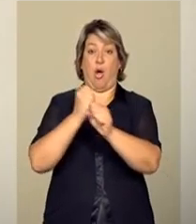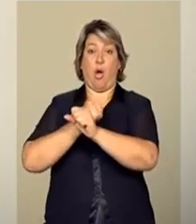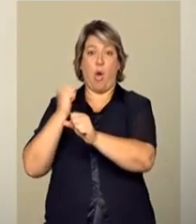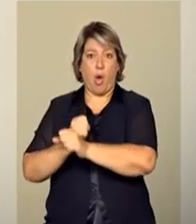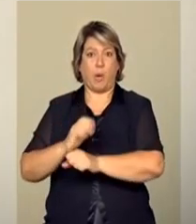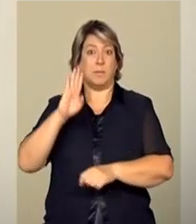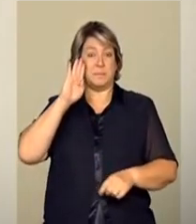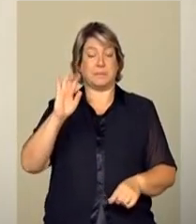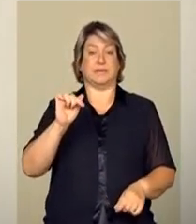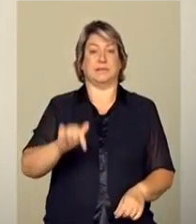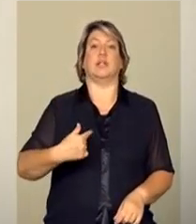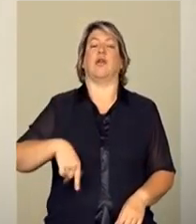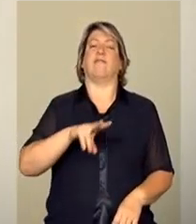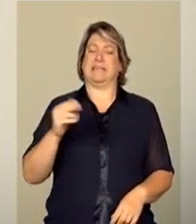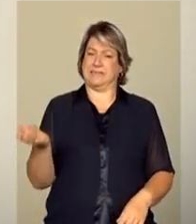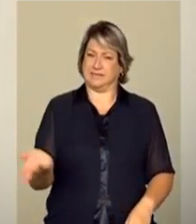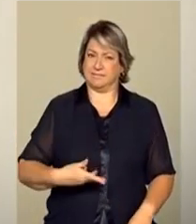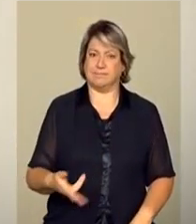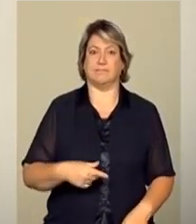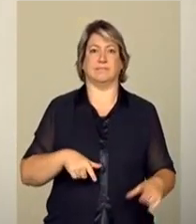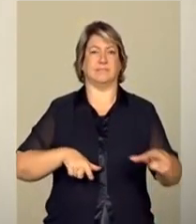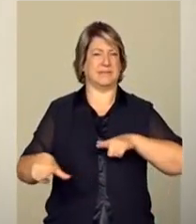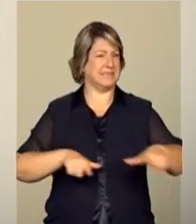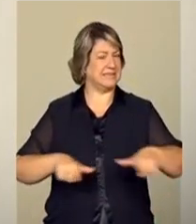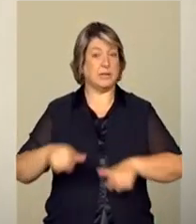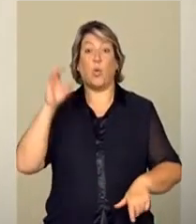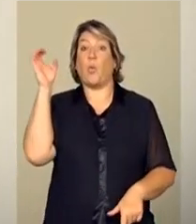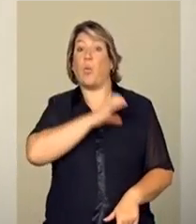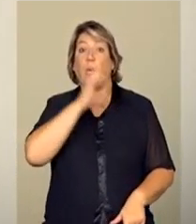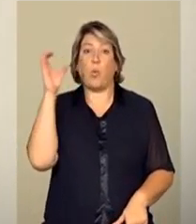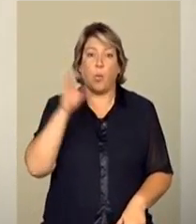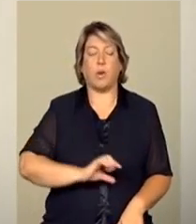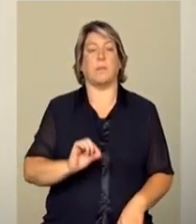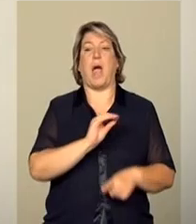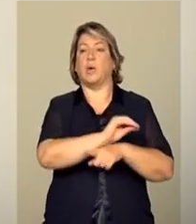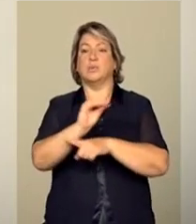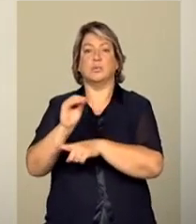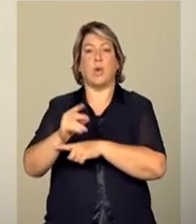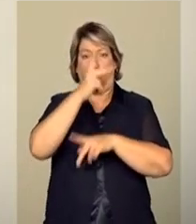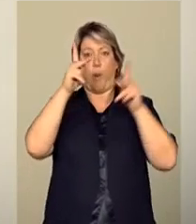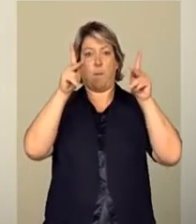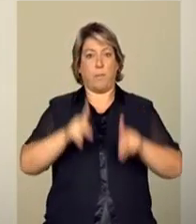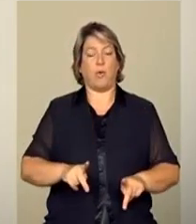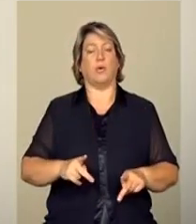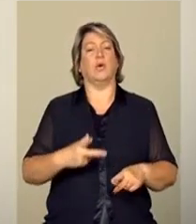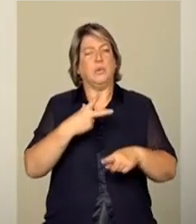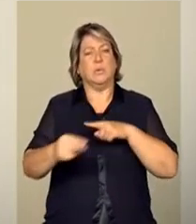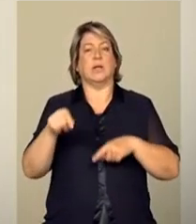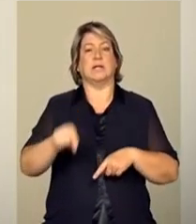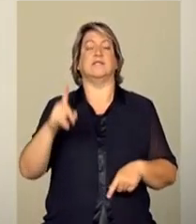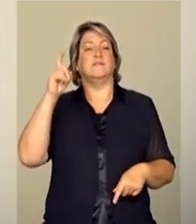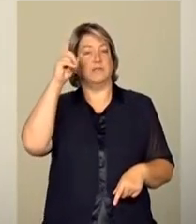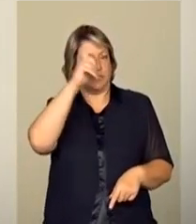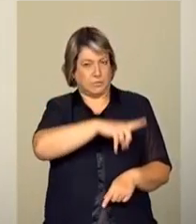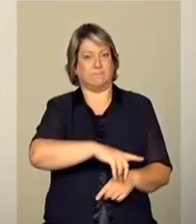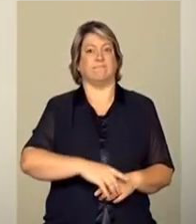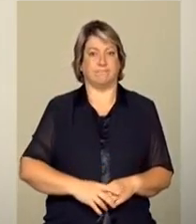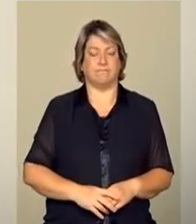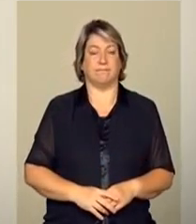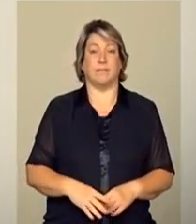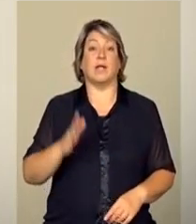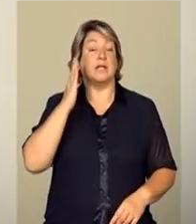estruturantes vamos acelerar as ações emergenciais para ajudar a população a enfrentar todas as dificuldades